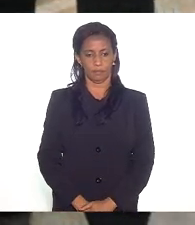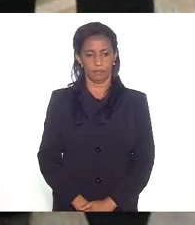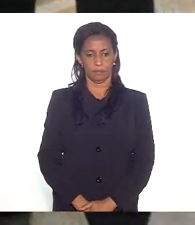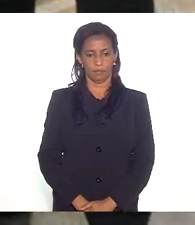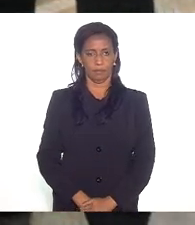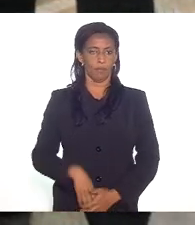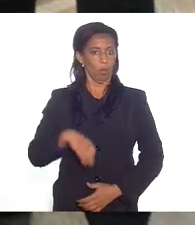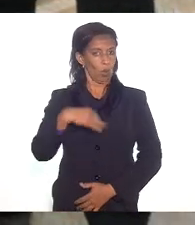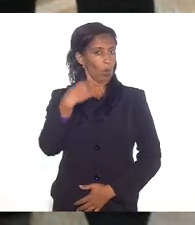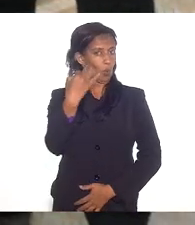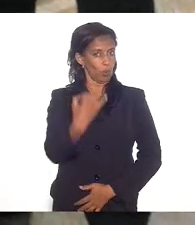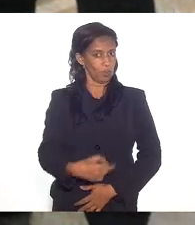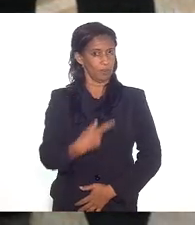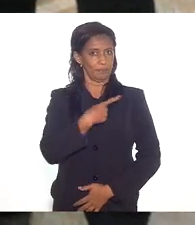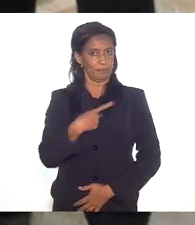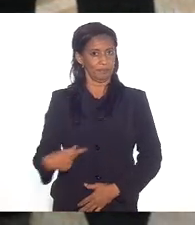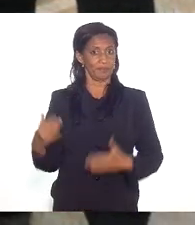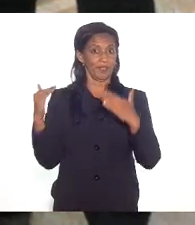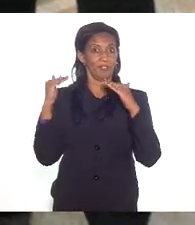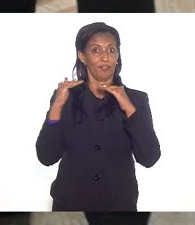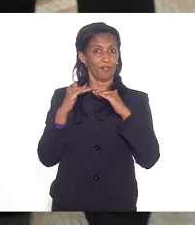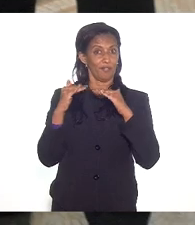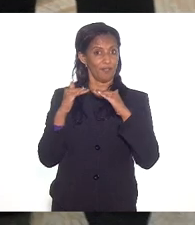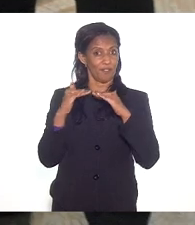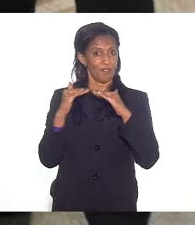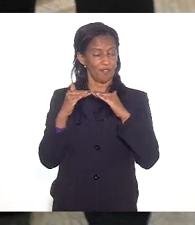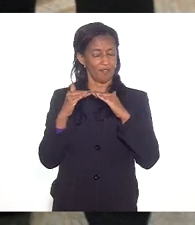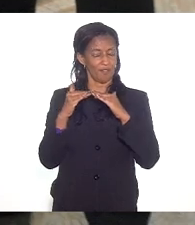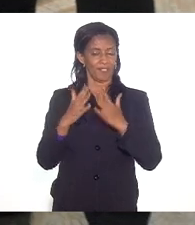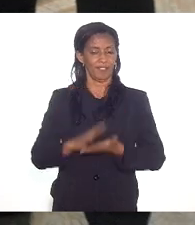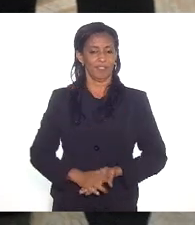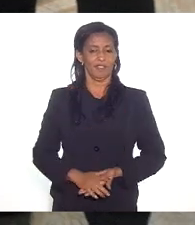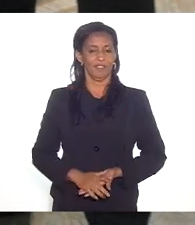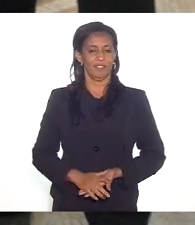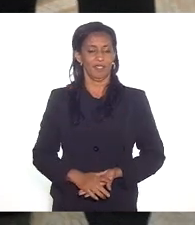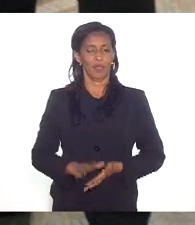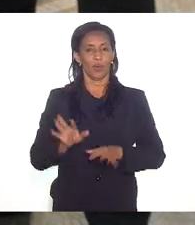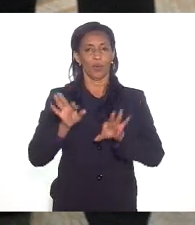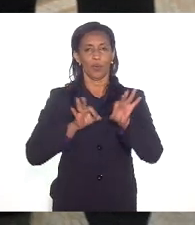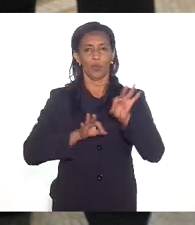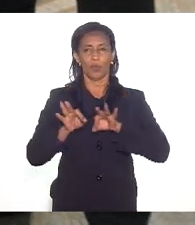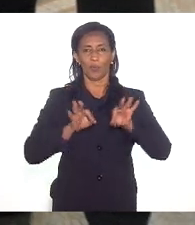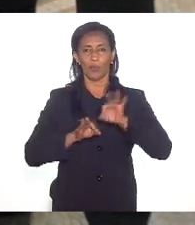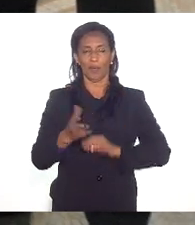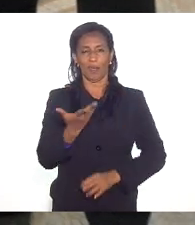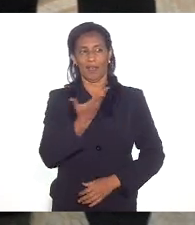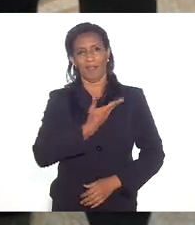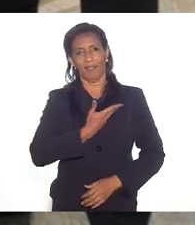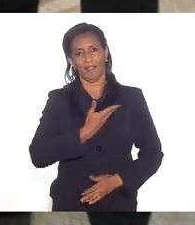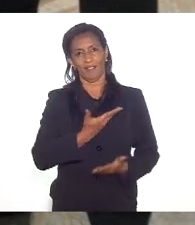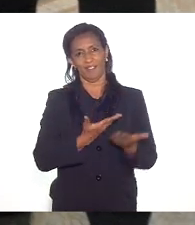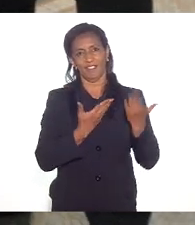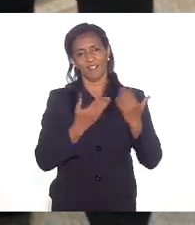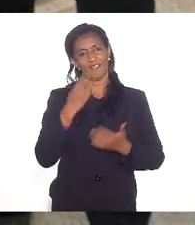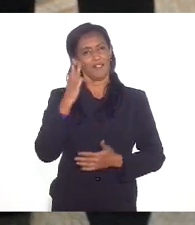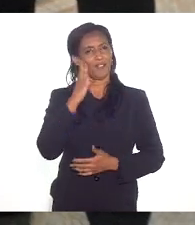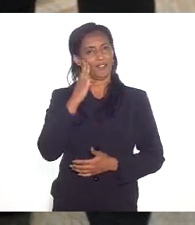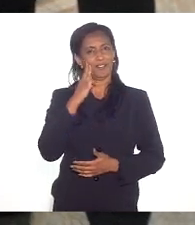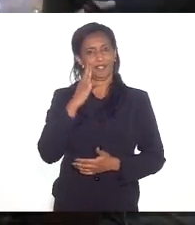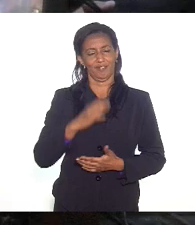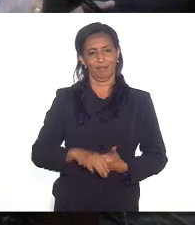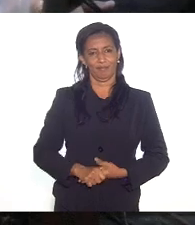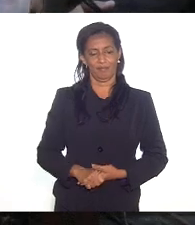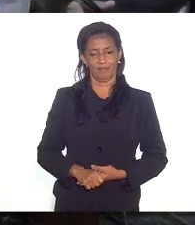e com certeza seu presidente parecer favorável elogiando o o projeto Meu amigo querido Deputado waldeck